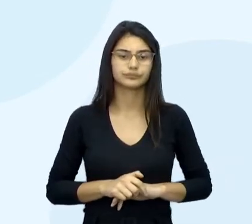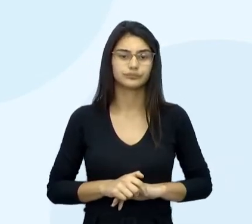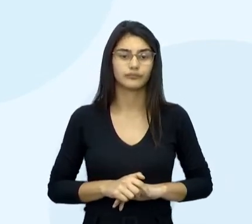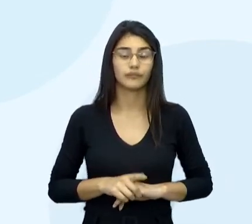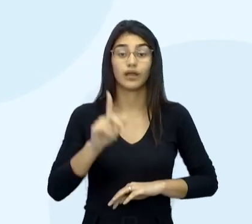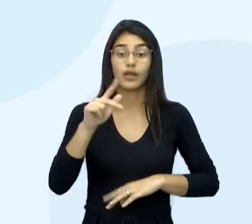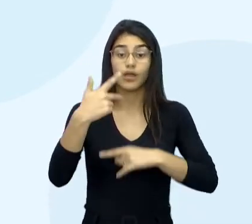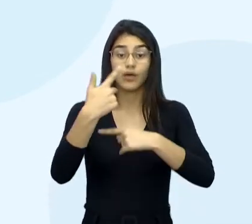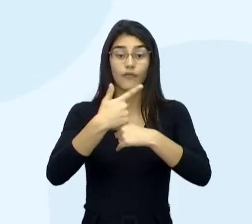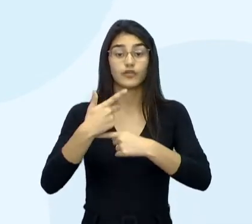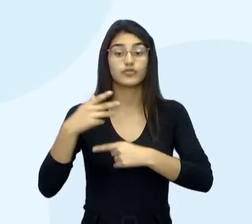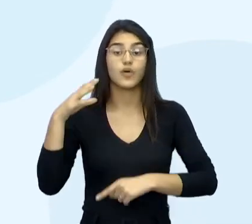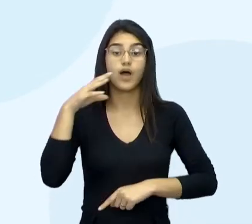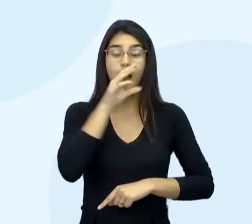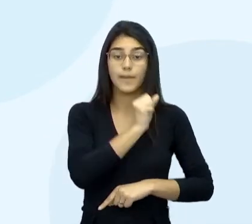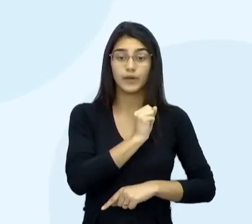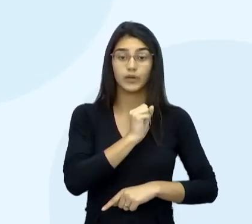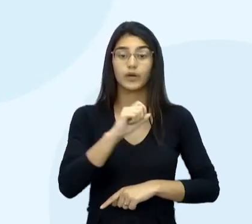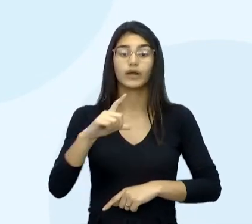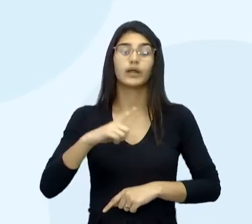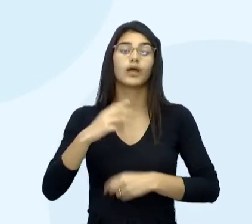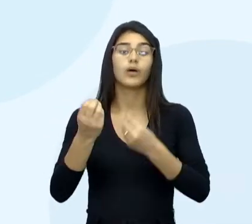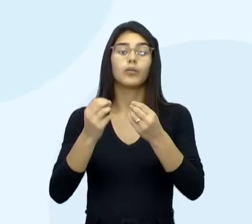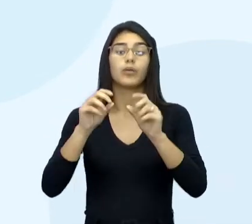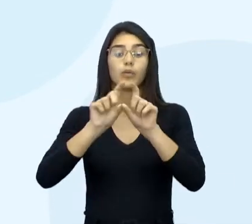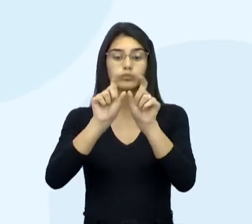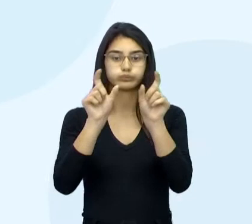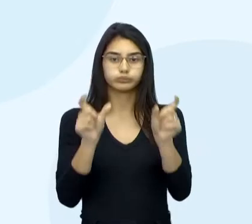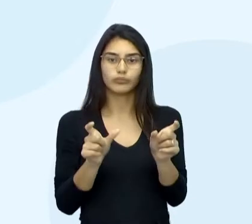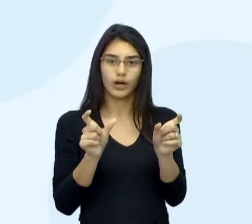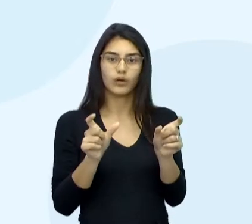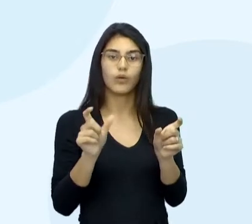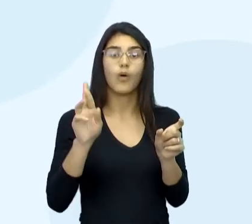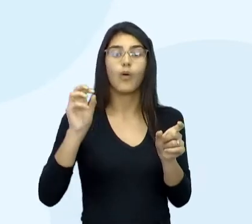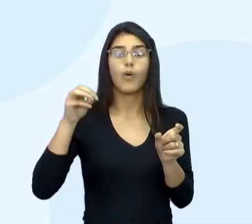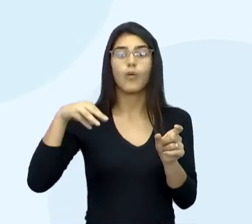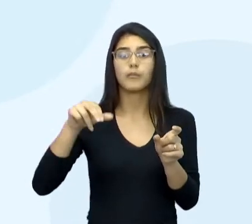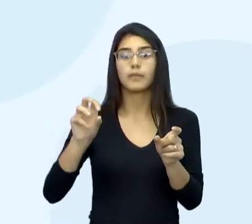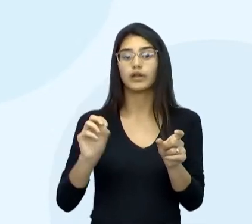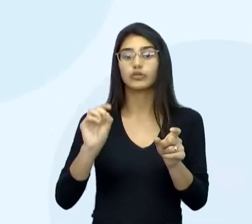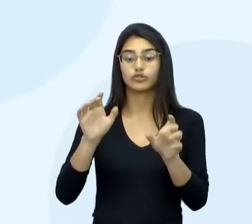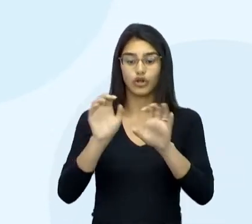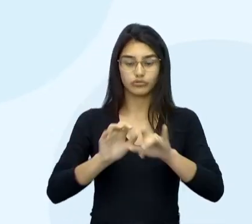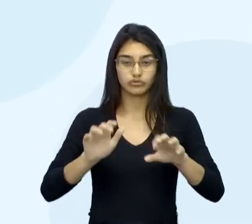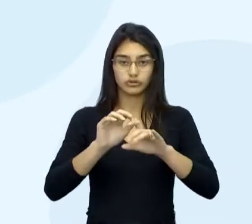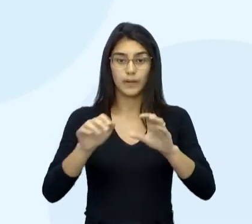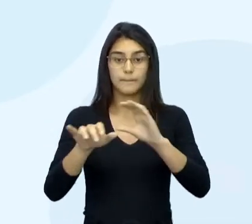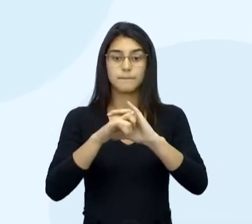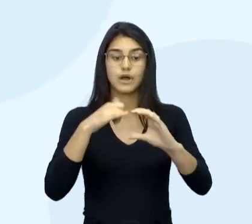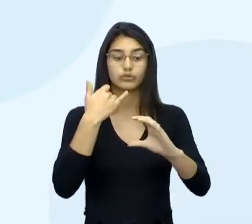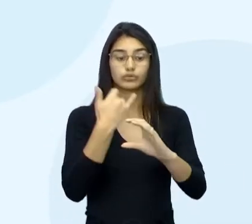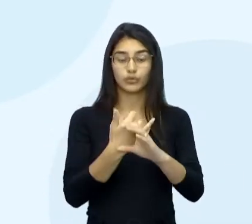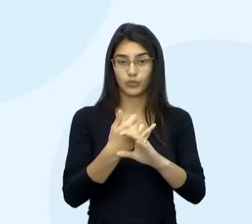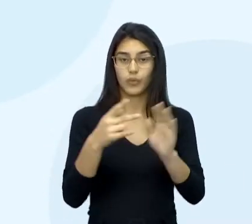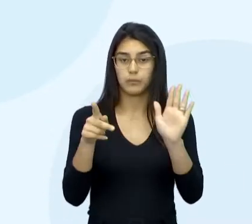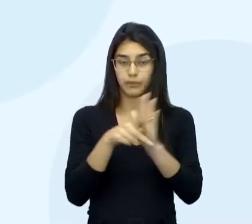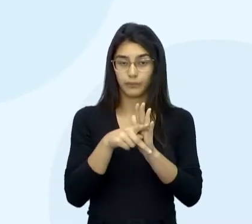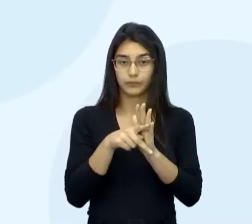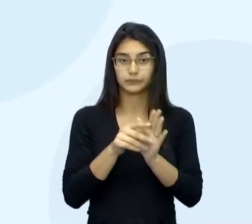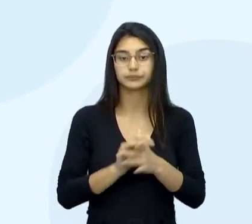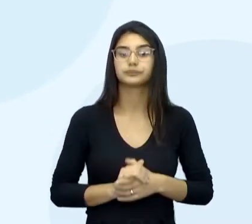É um vídeo rapidinho sobre o arco romano, que basta você digitar aí no mecanismo de busca